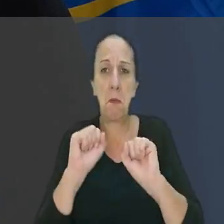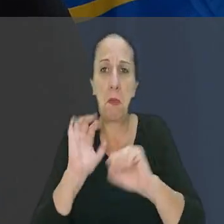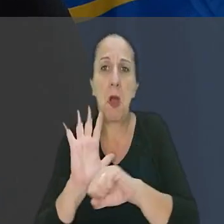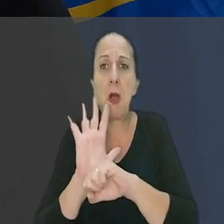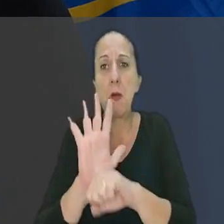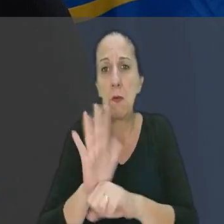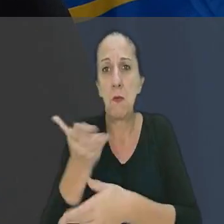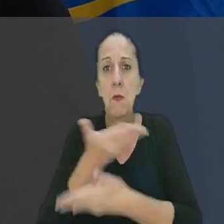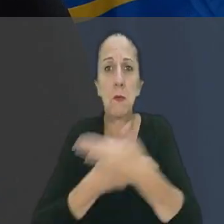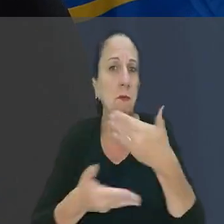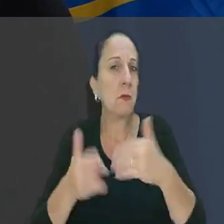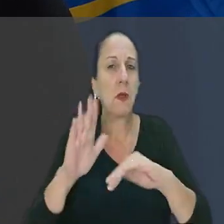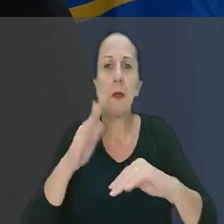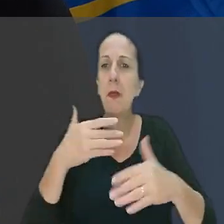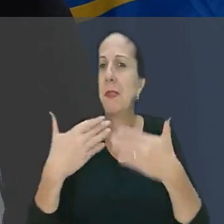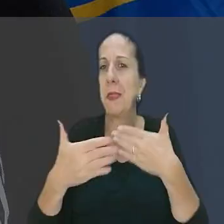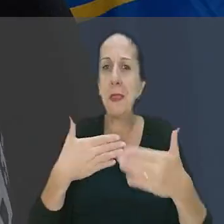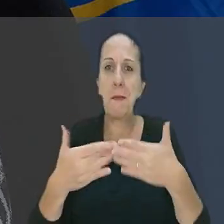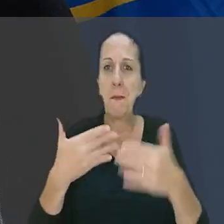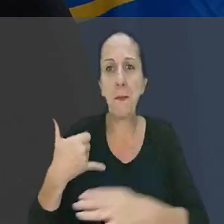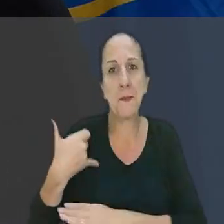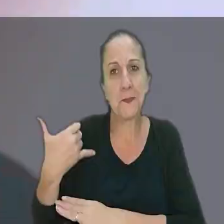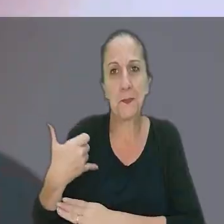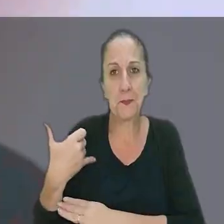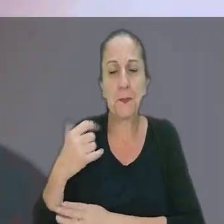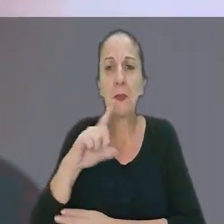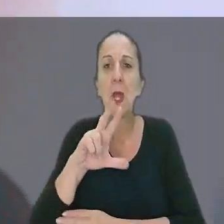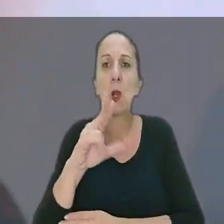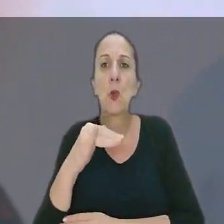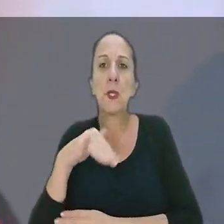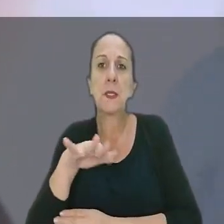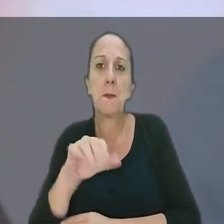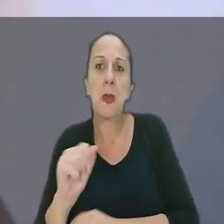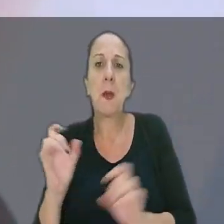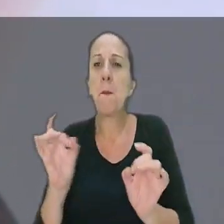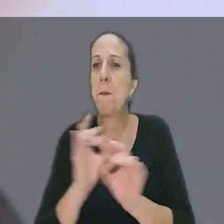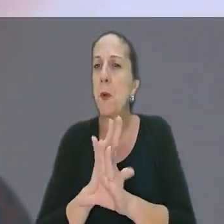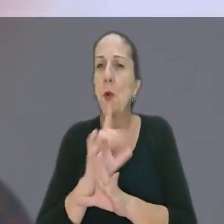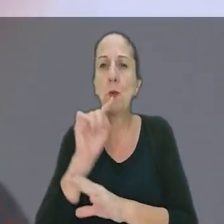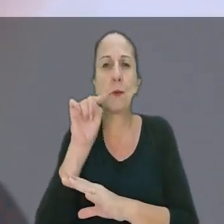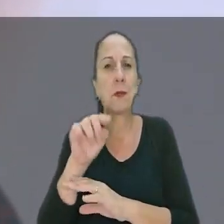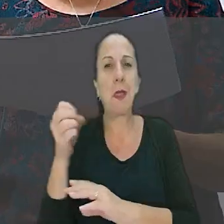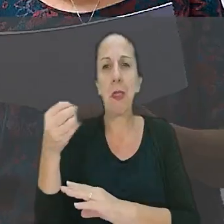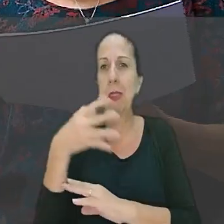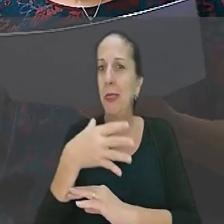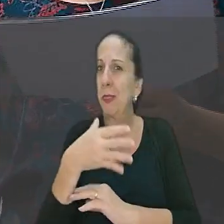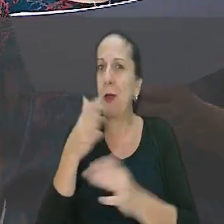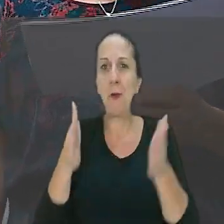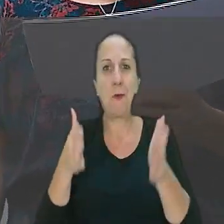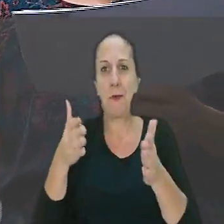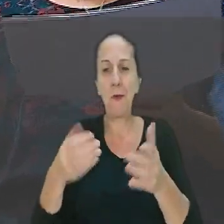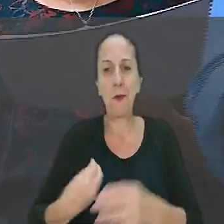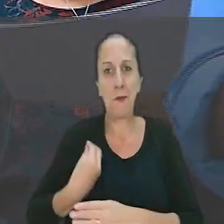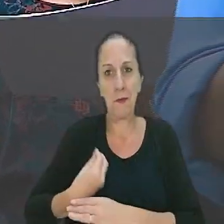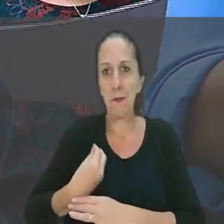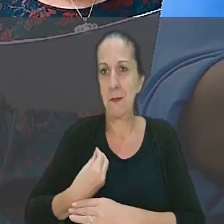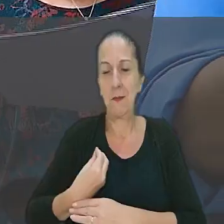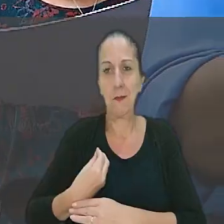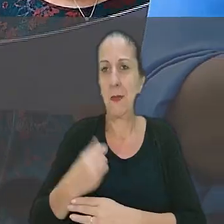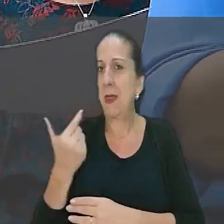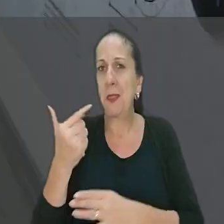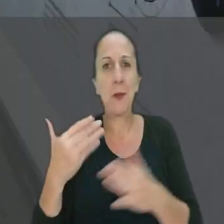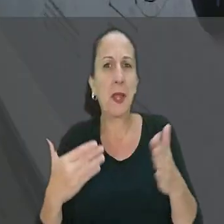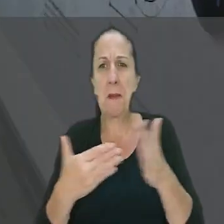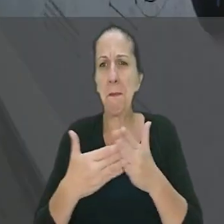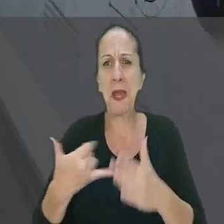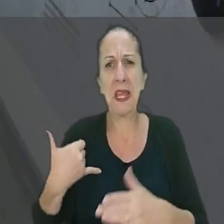têm contribuições a dar, independente da sua idade. E a Lucimar está pronta para isso nessa nova fase da vida. Não tem